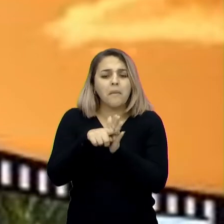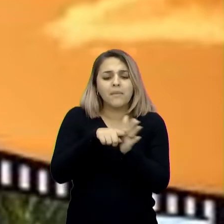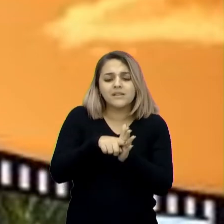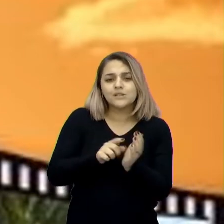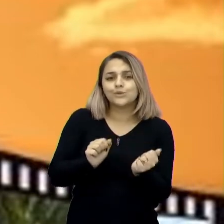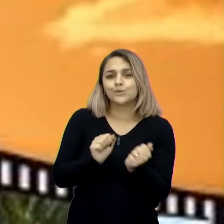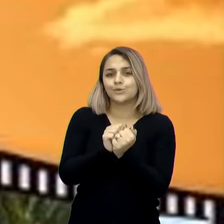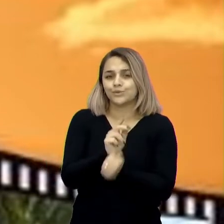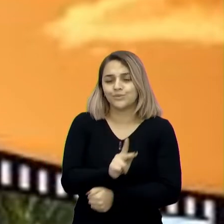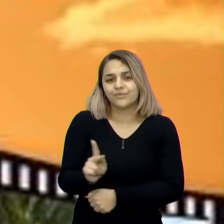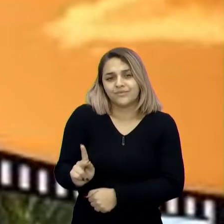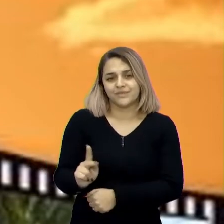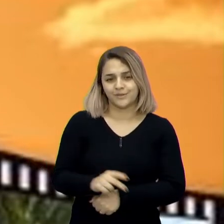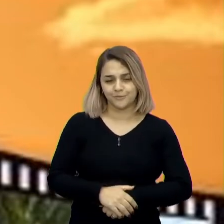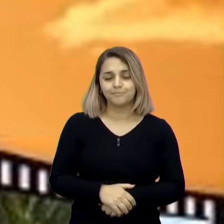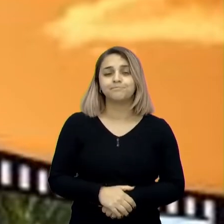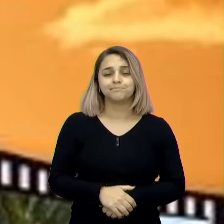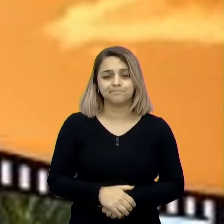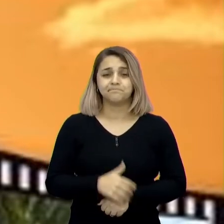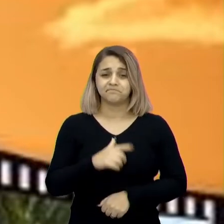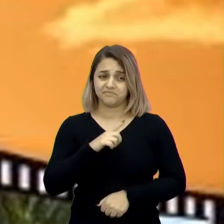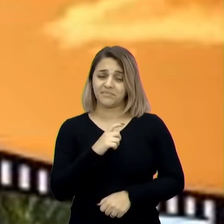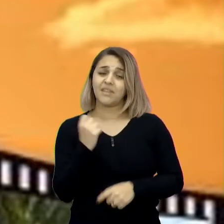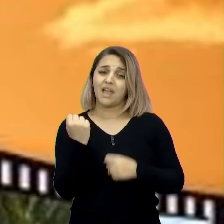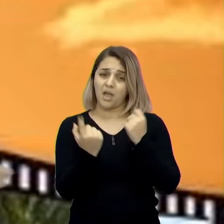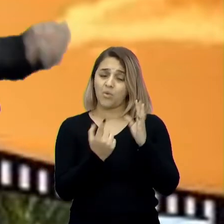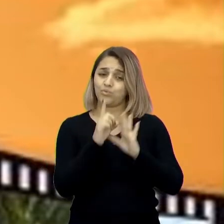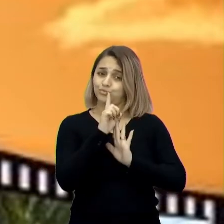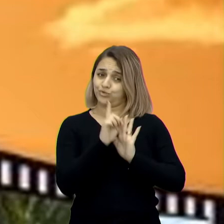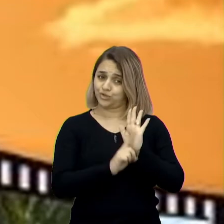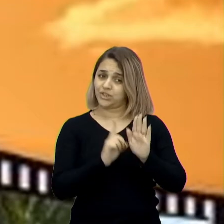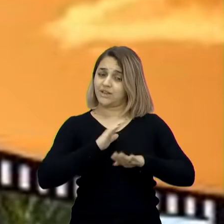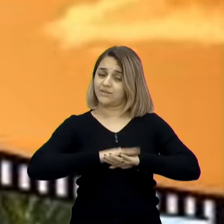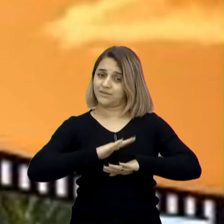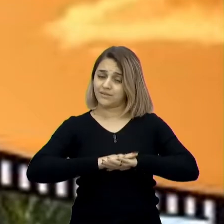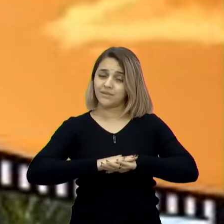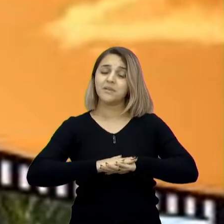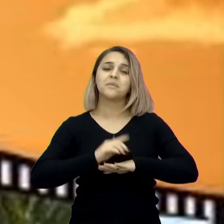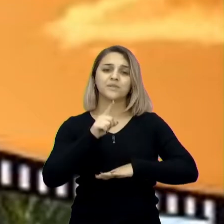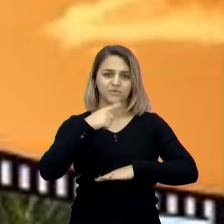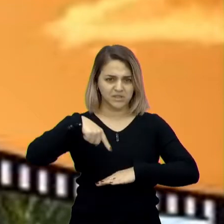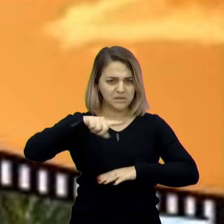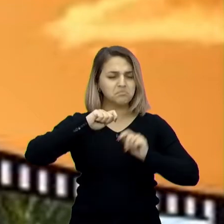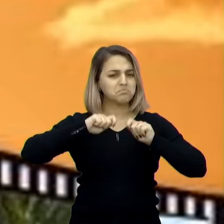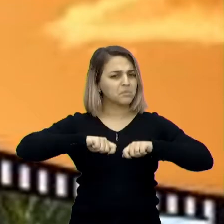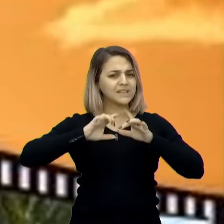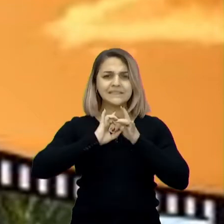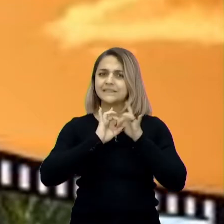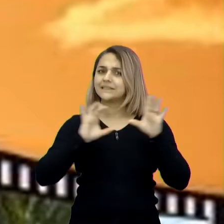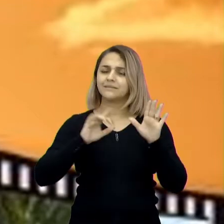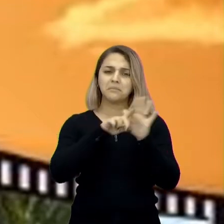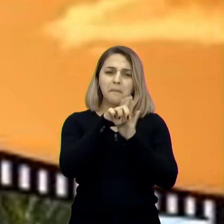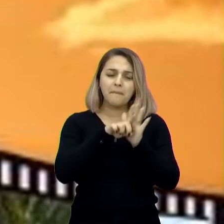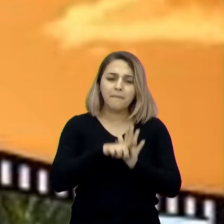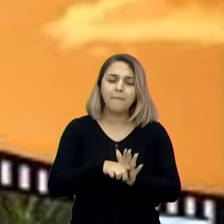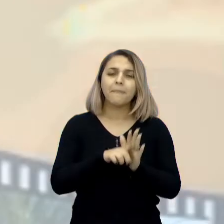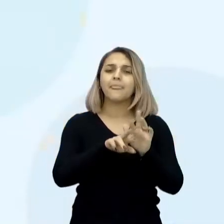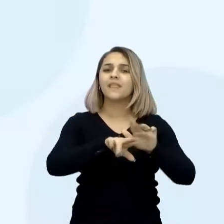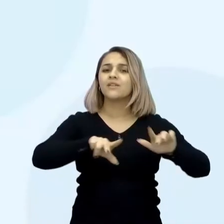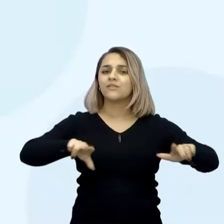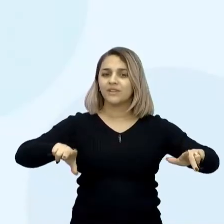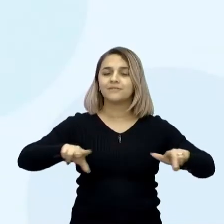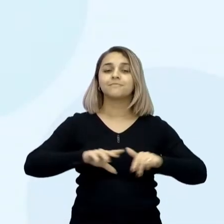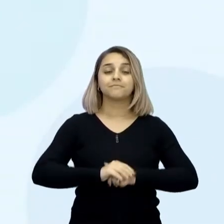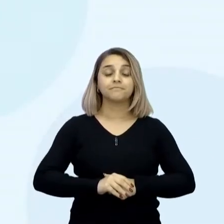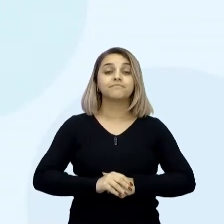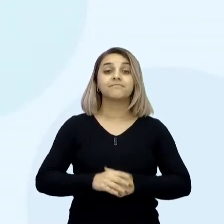tem poucos que a gente tem aquela questão de direitos autorais, mas vocês aí, estudantes, podem buscar muitas outras referências. E pensando em buscar outras referências, temos